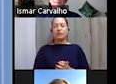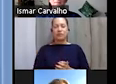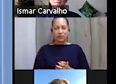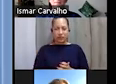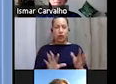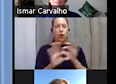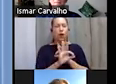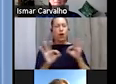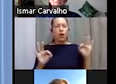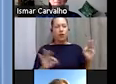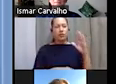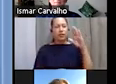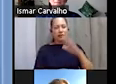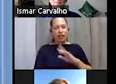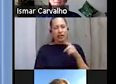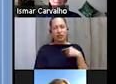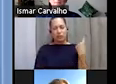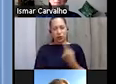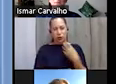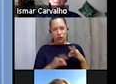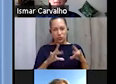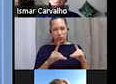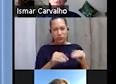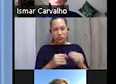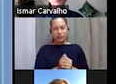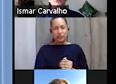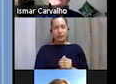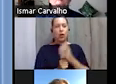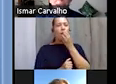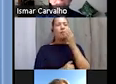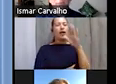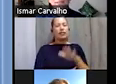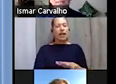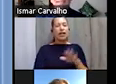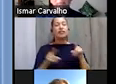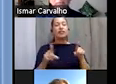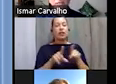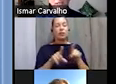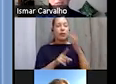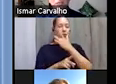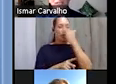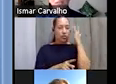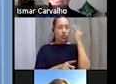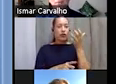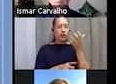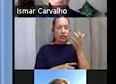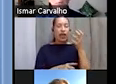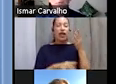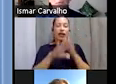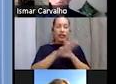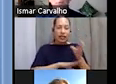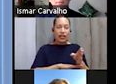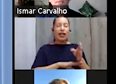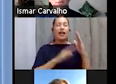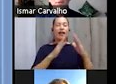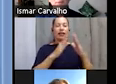de tarde aí para todos nós. Também. Uma boa tarde e todos aqueles que queiram ir lá ver na Casa da Ciência, tem uma bela